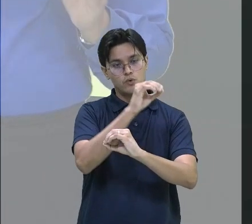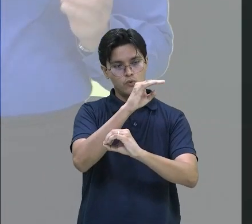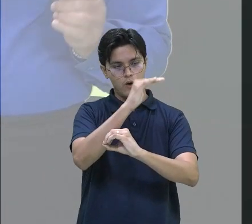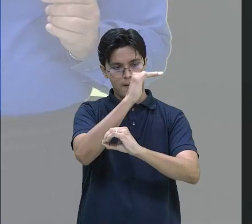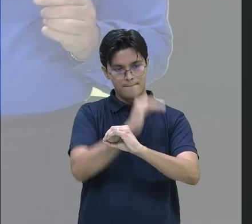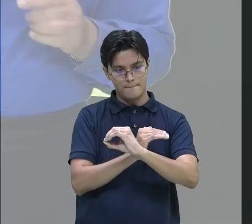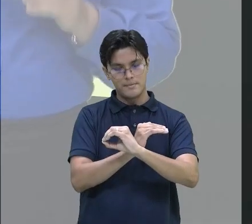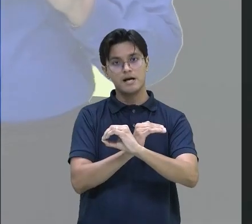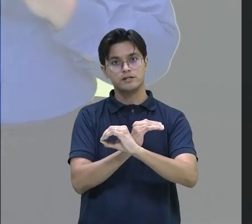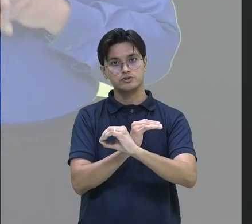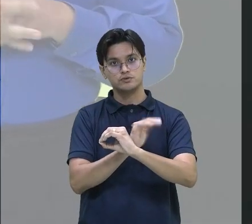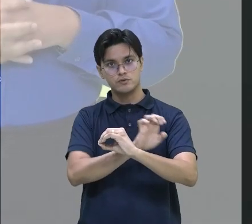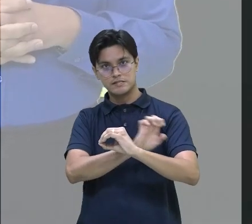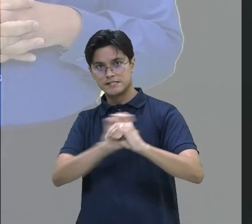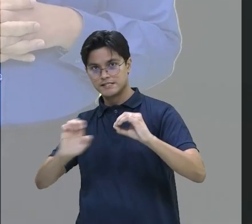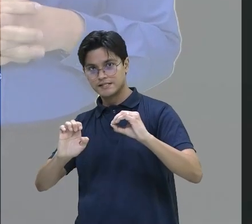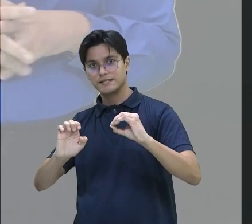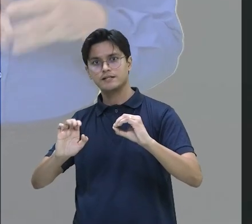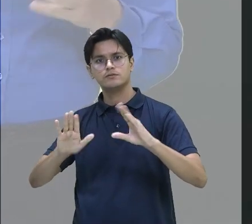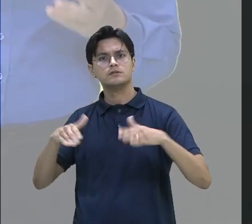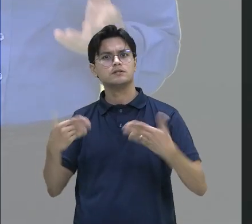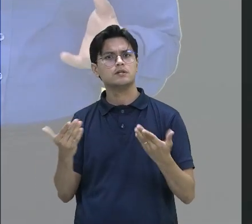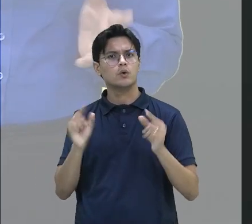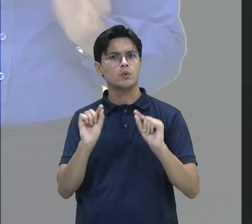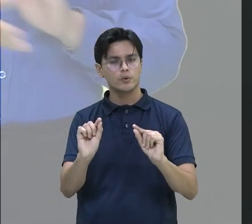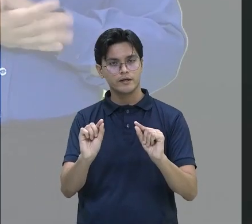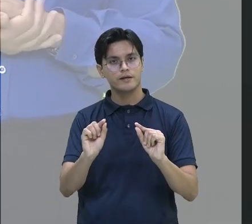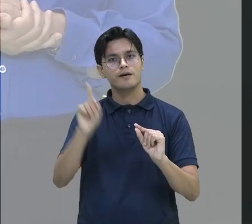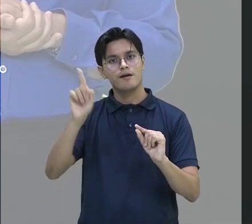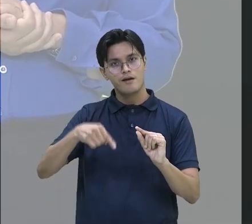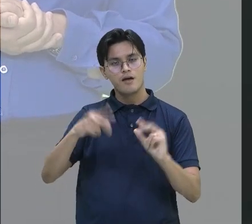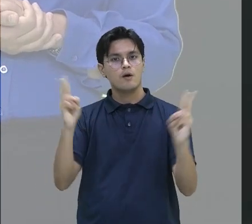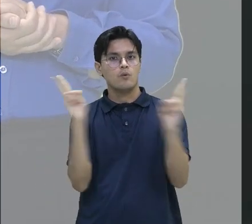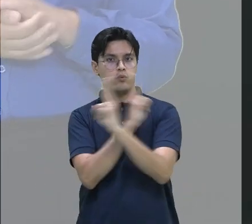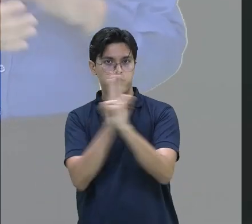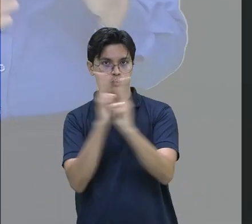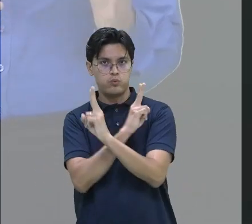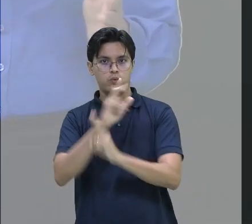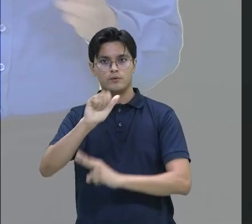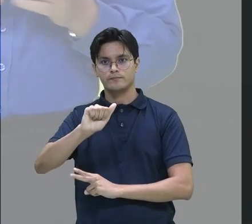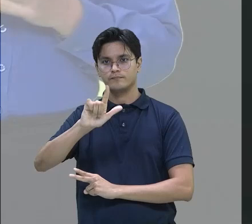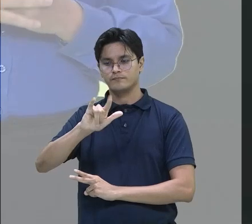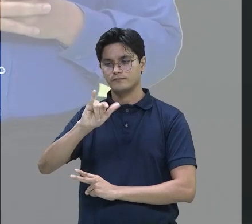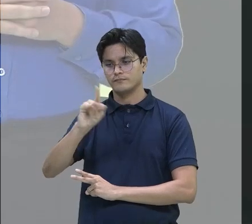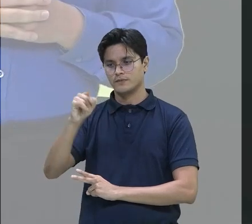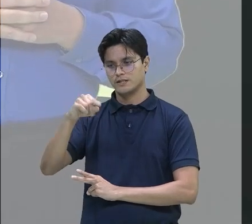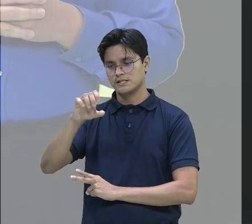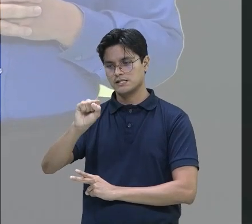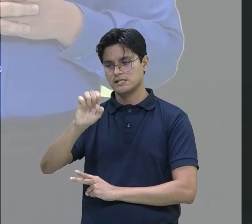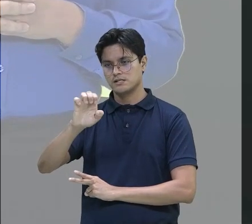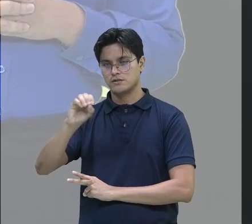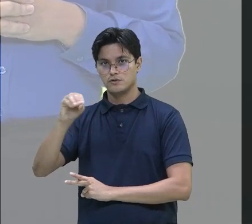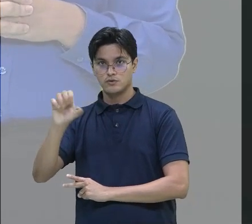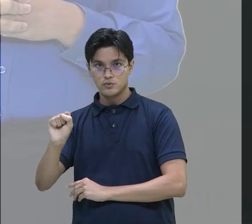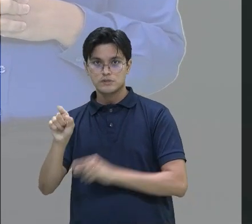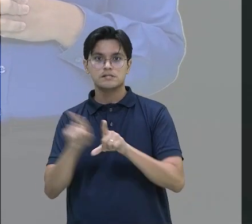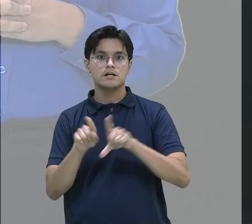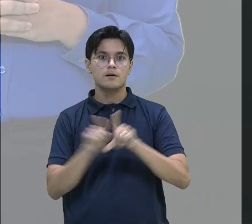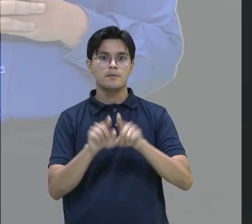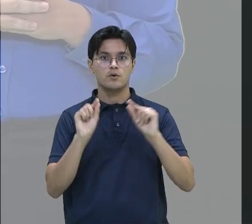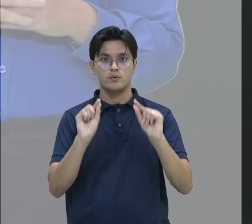lado esquerdo. Isso é o que, professor? São os ventos alísios. Assim também como as